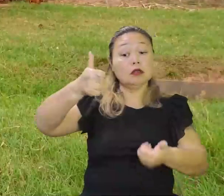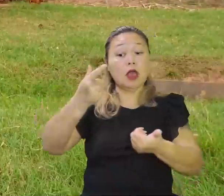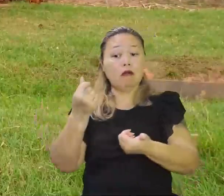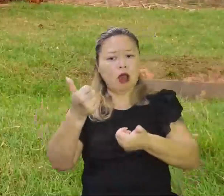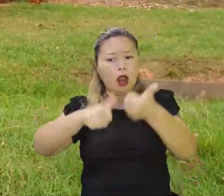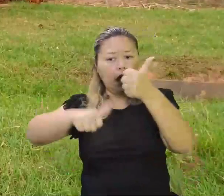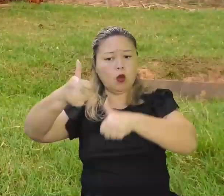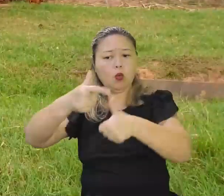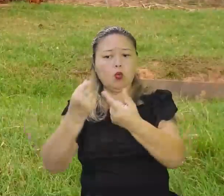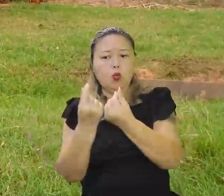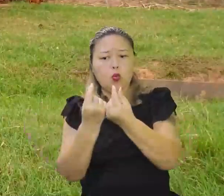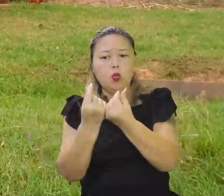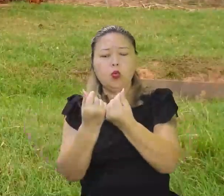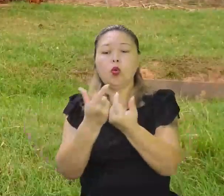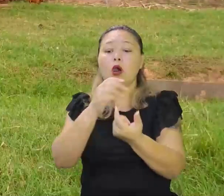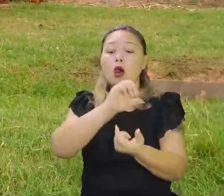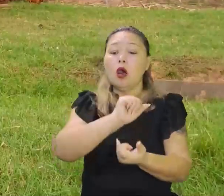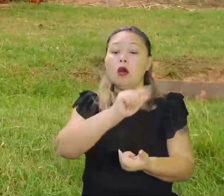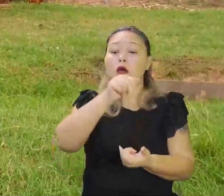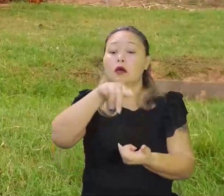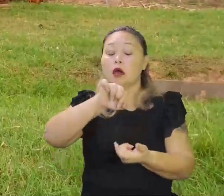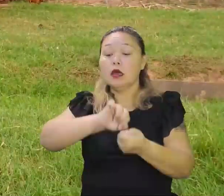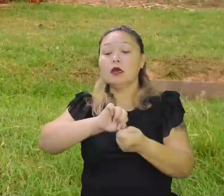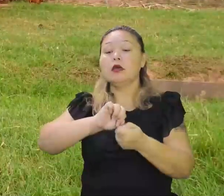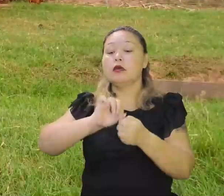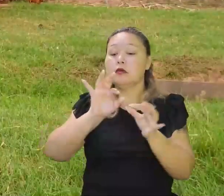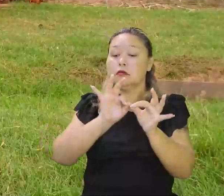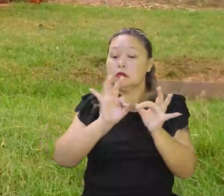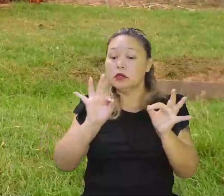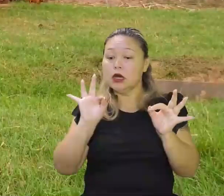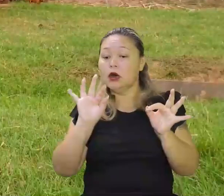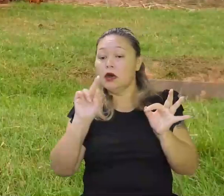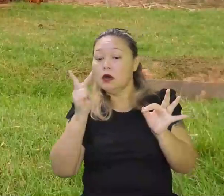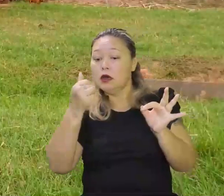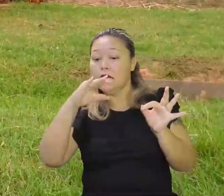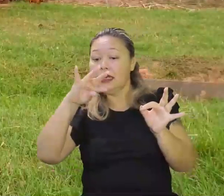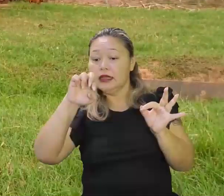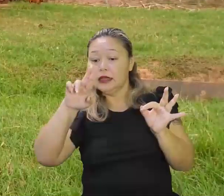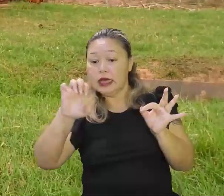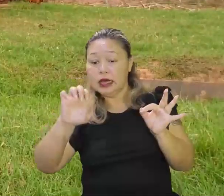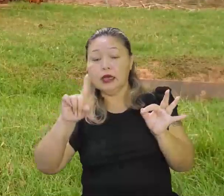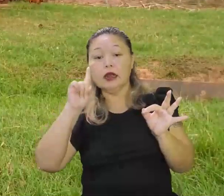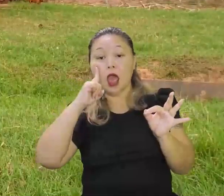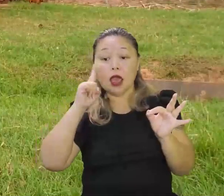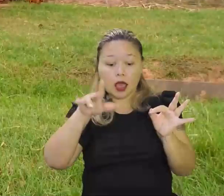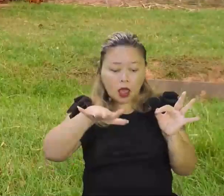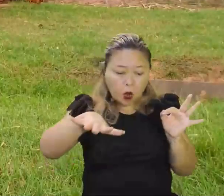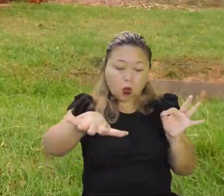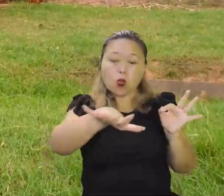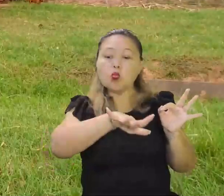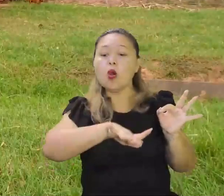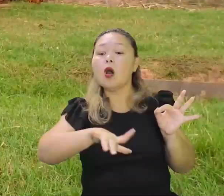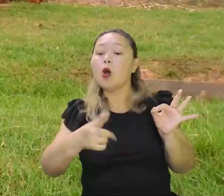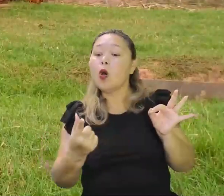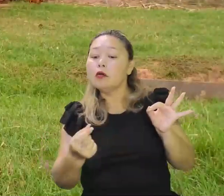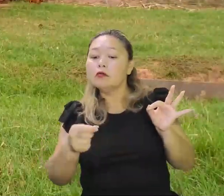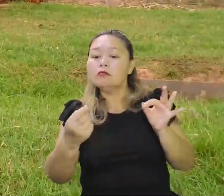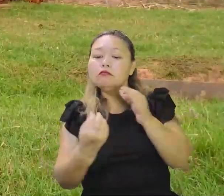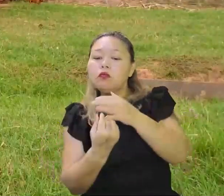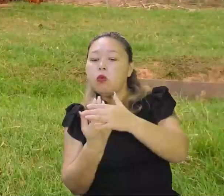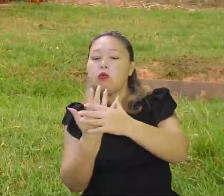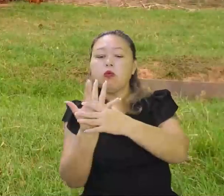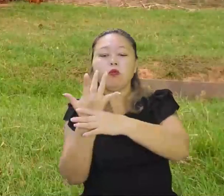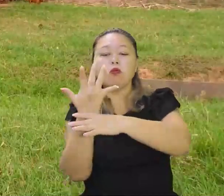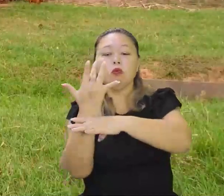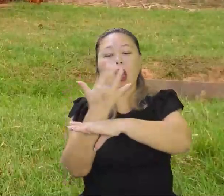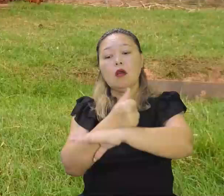o valor do alqueire, do hectare, ela ainda tem a questão seguinte: essa área é produtiva ou não? Porque se for